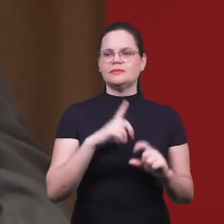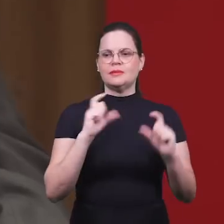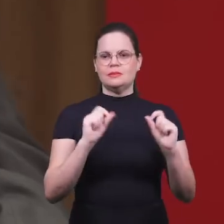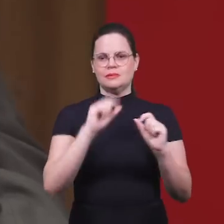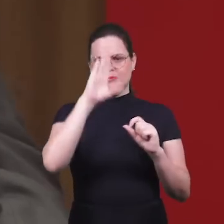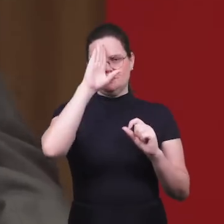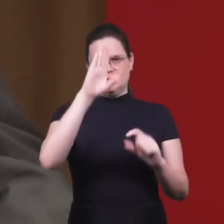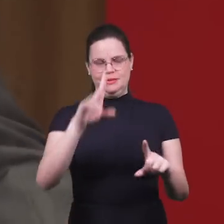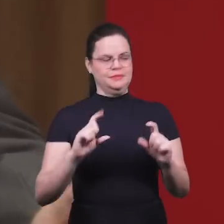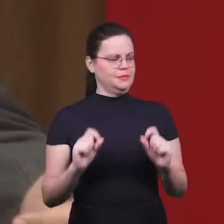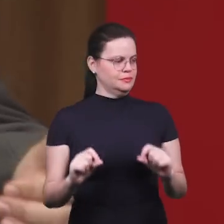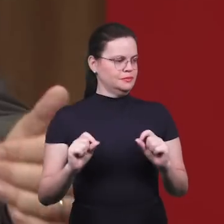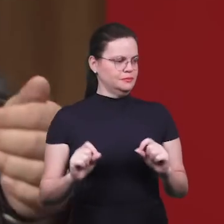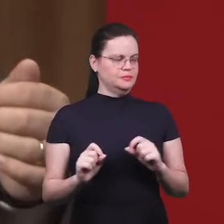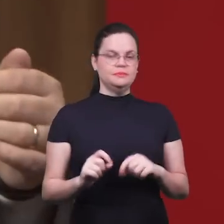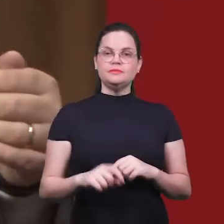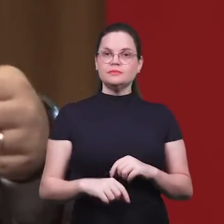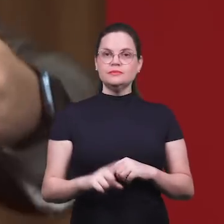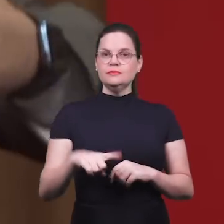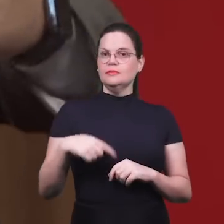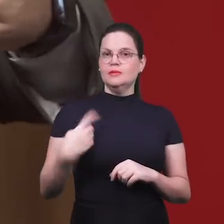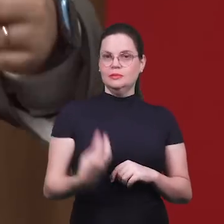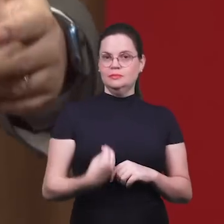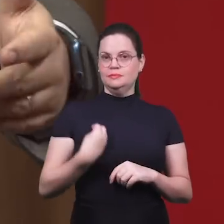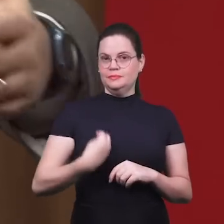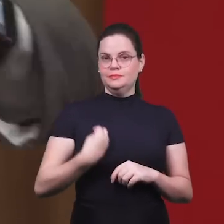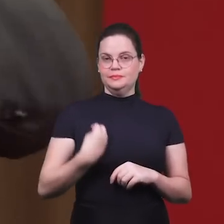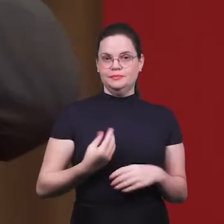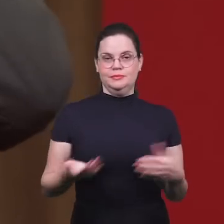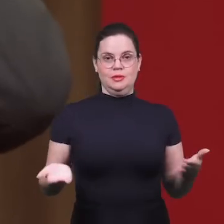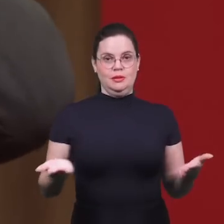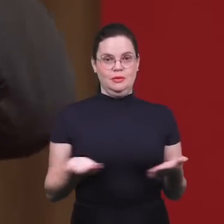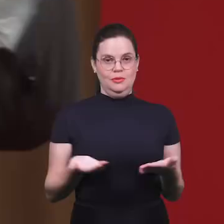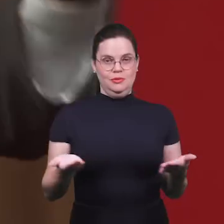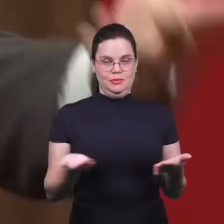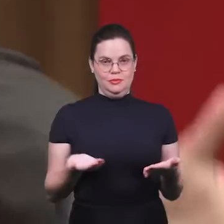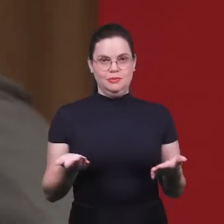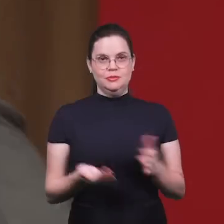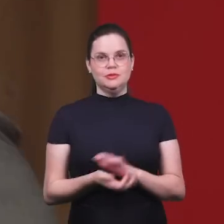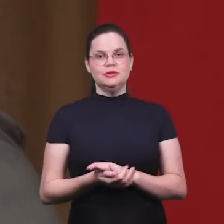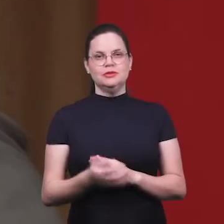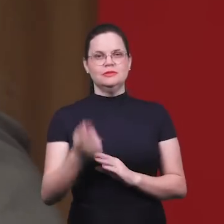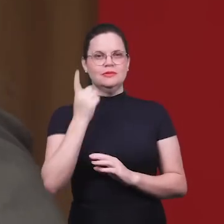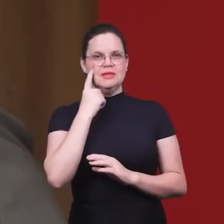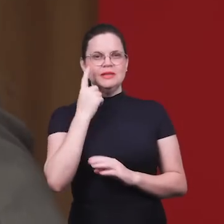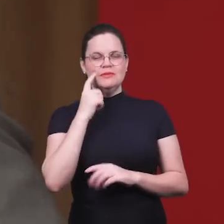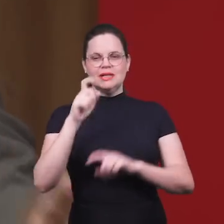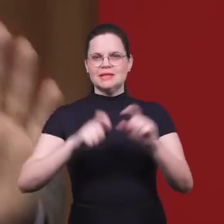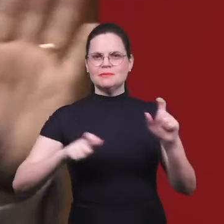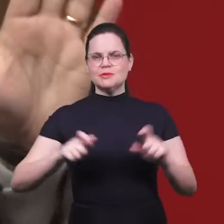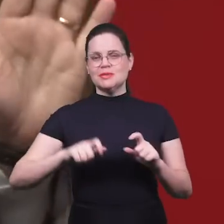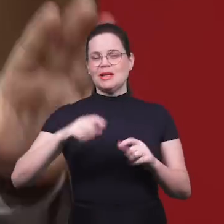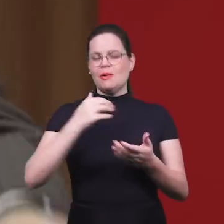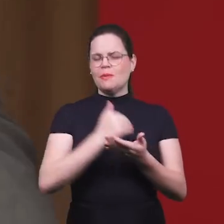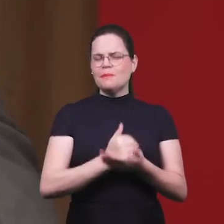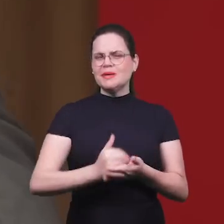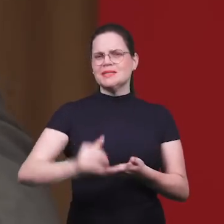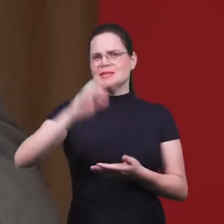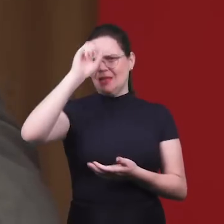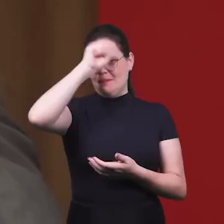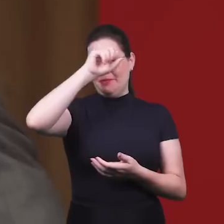a gente fala hoje, nós estamos entrando nesse momento, as pessoas estão aprendendo a usar, mas a primeira coisa